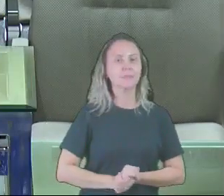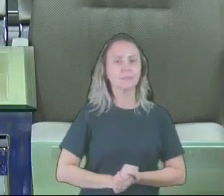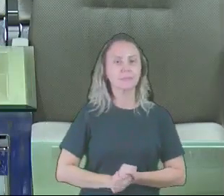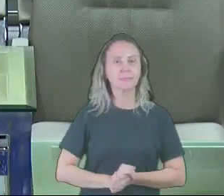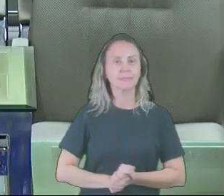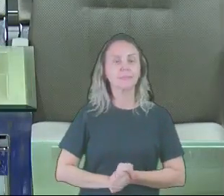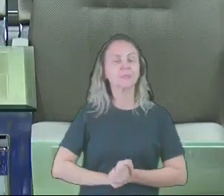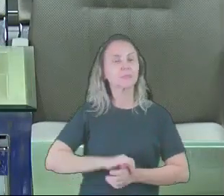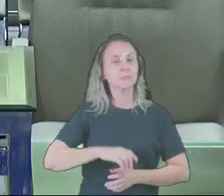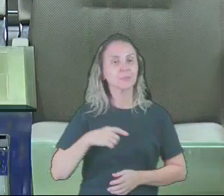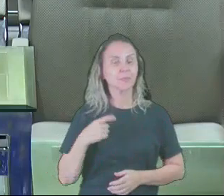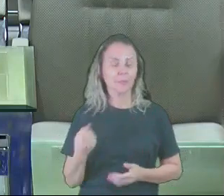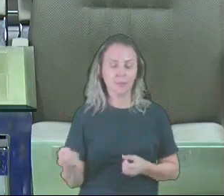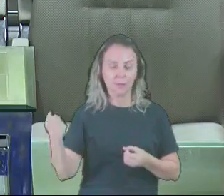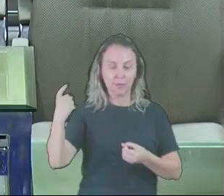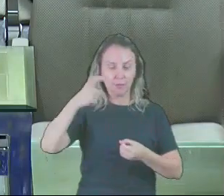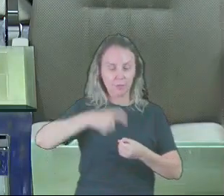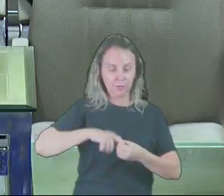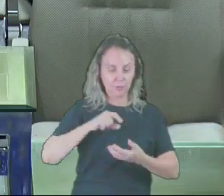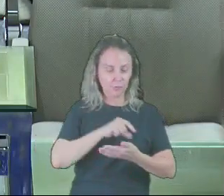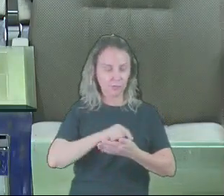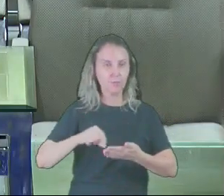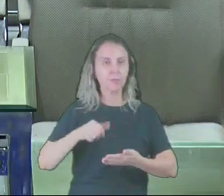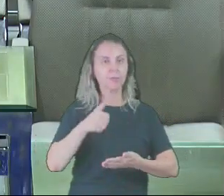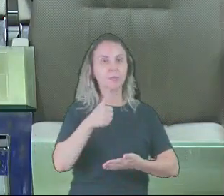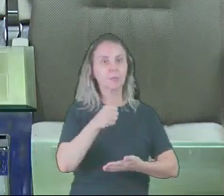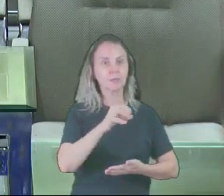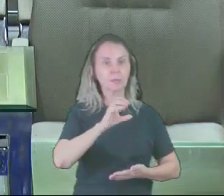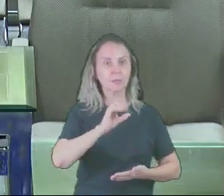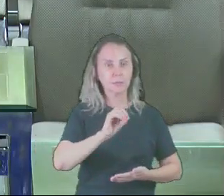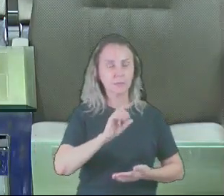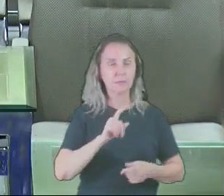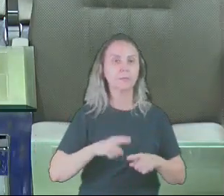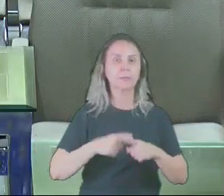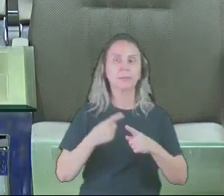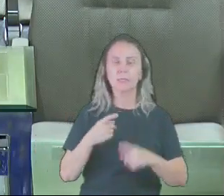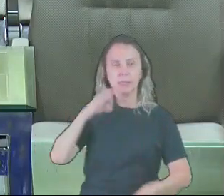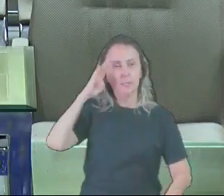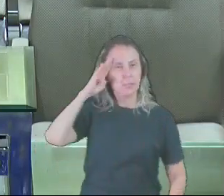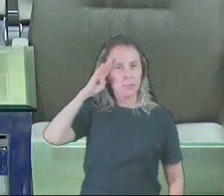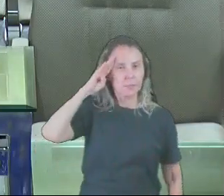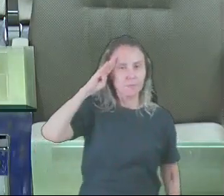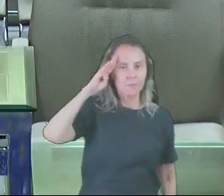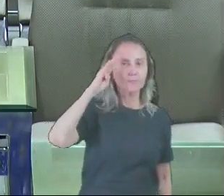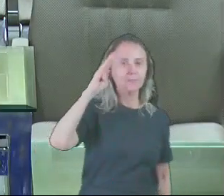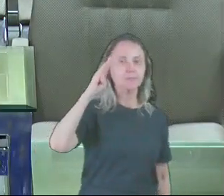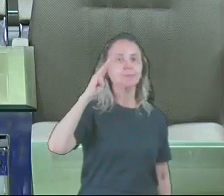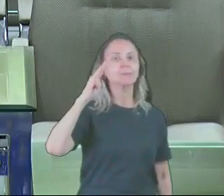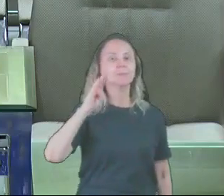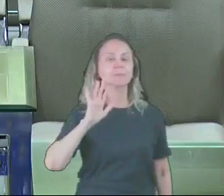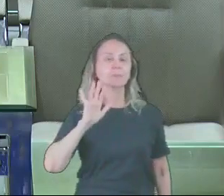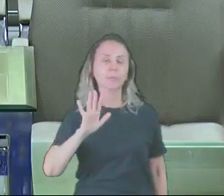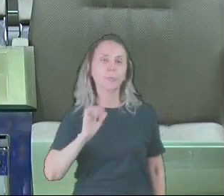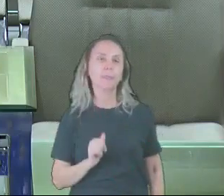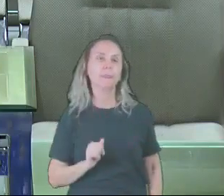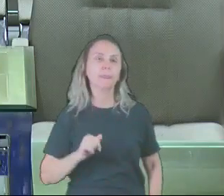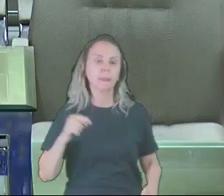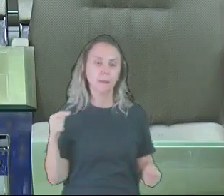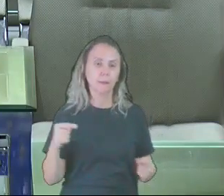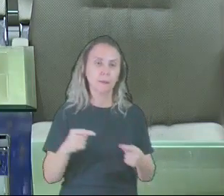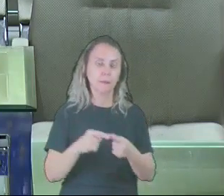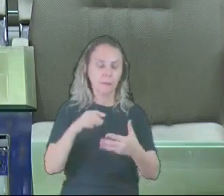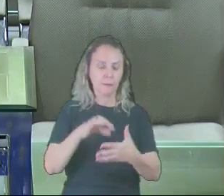voltemos ao Versículo 10 mais principalmente aqueles que segundo a carne